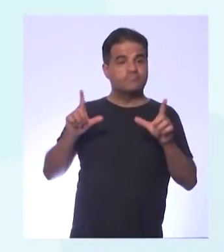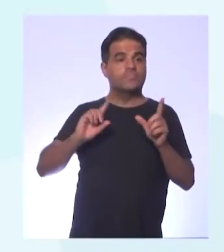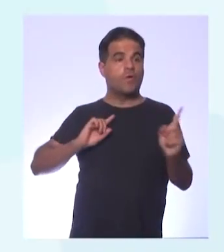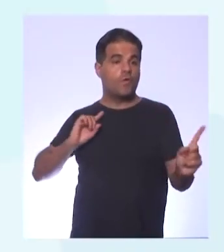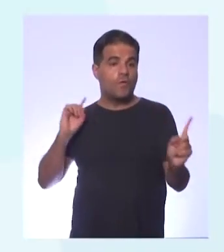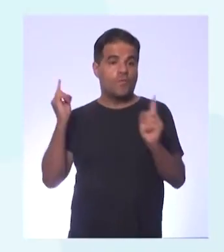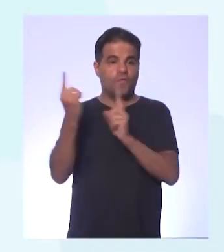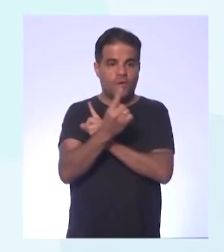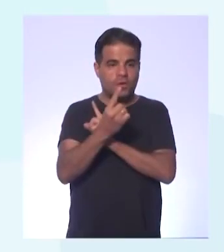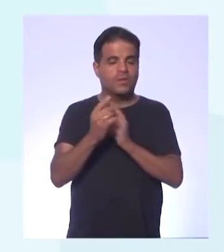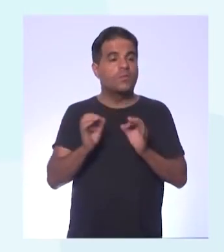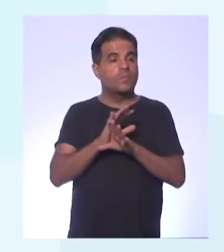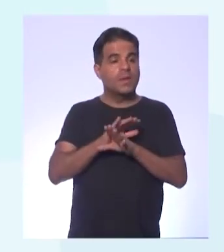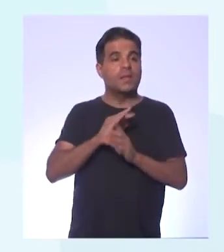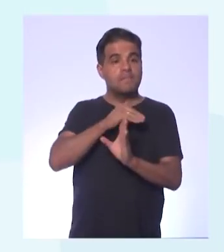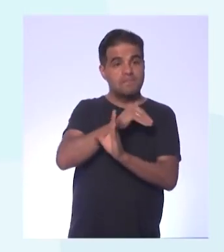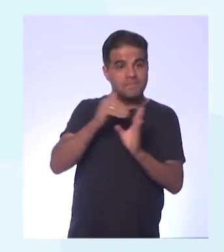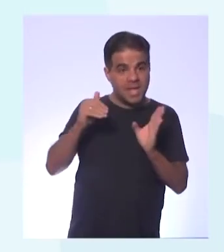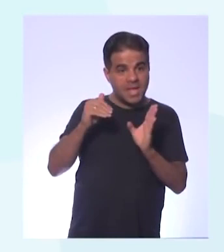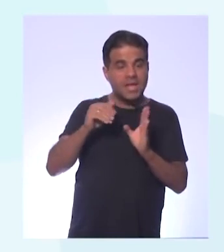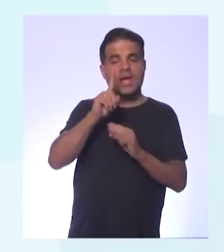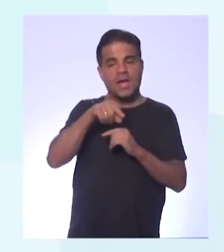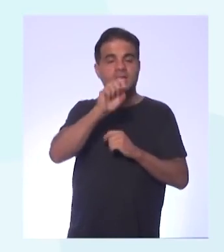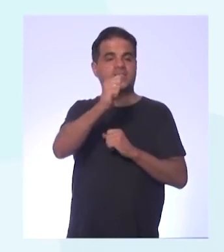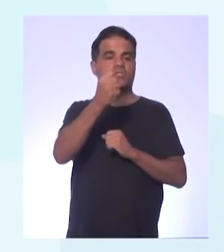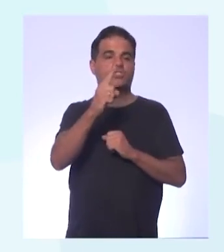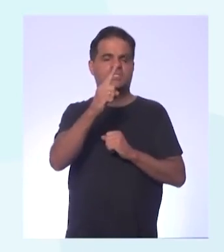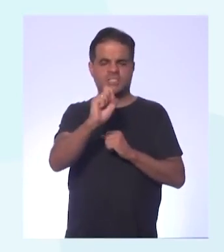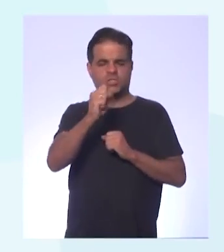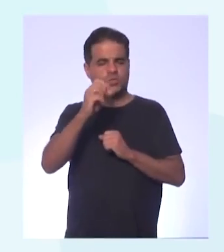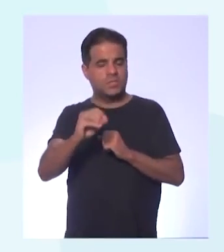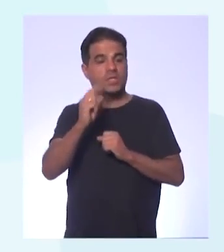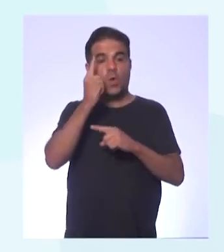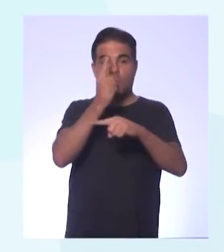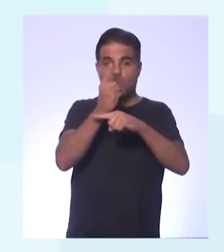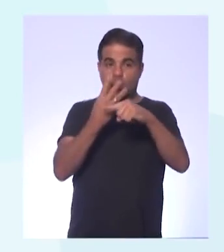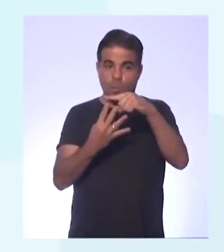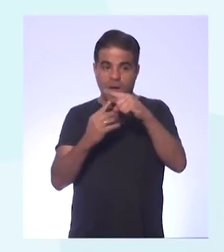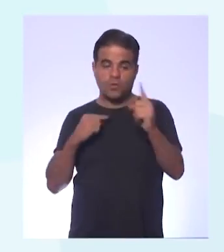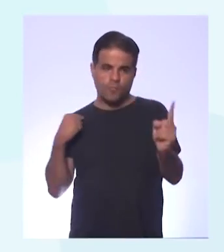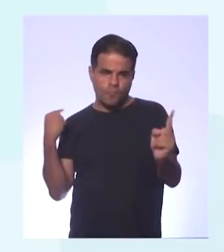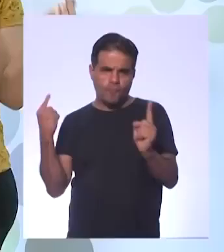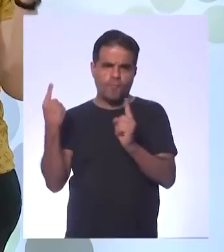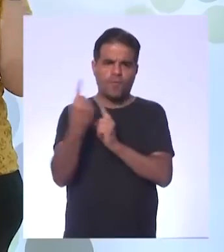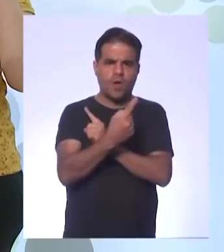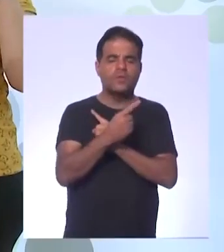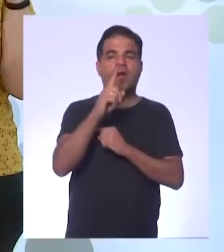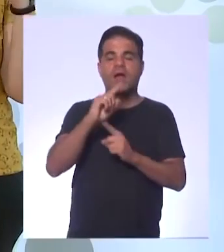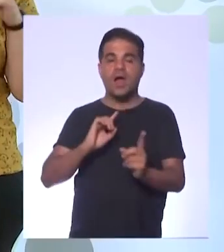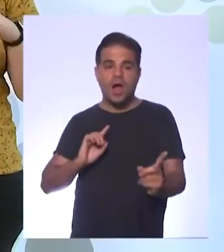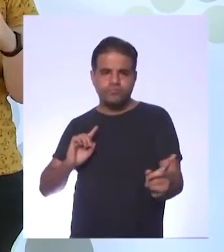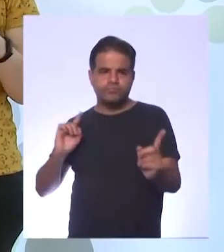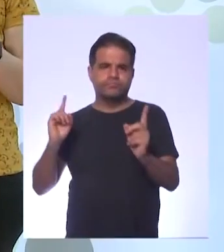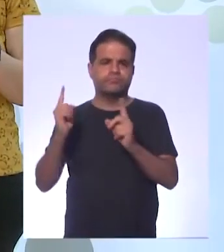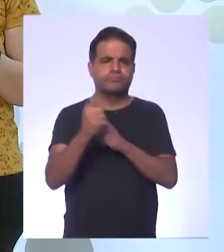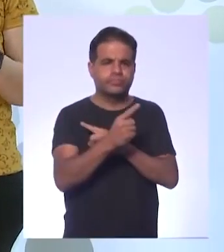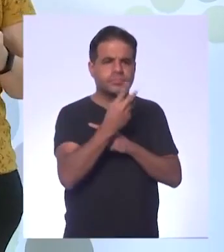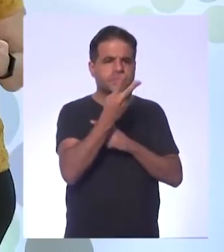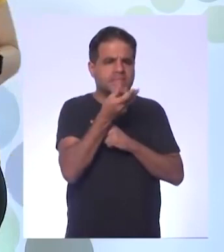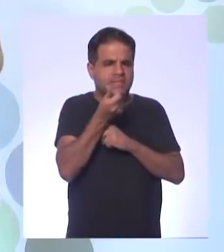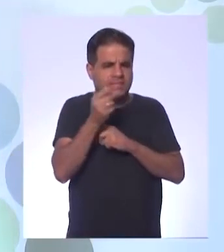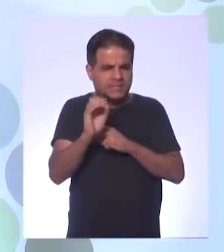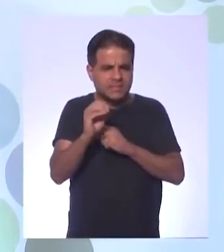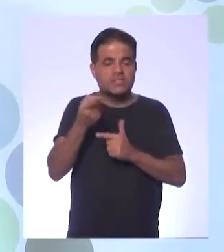completa, 360. Meia volta, 180. 1/4 de volta. 1/4 de volta é aquela volta completa de